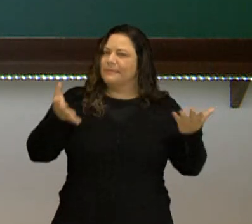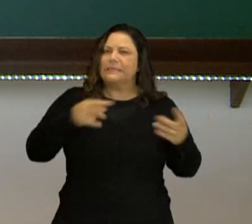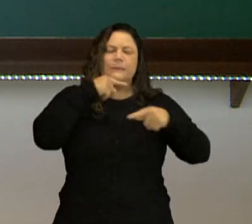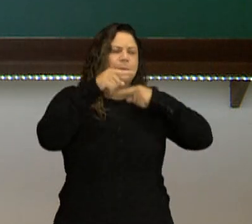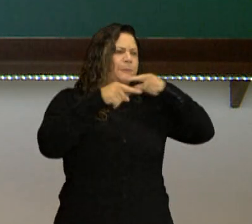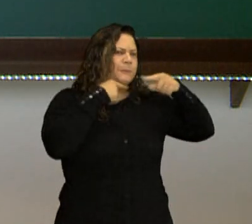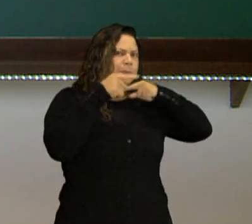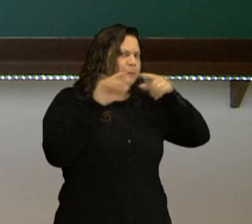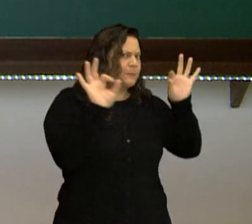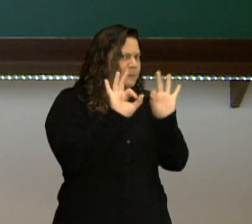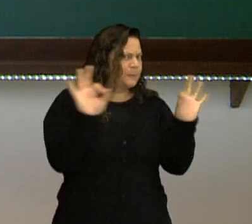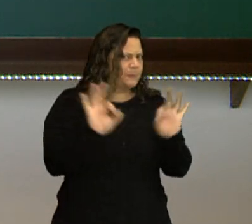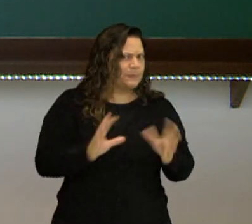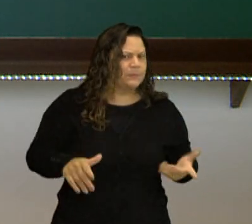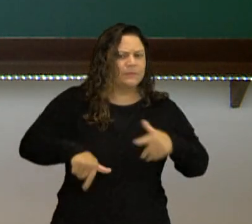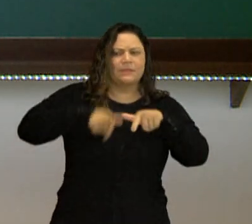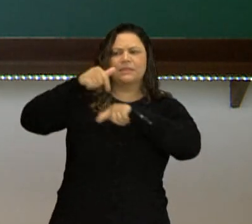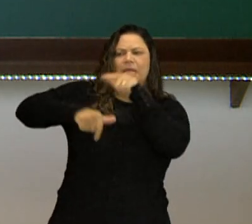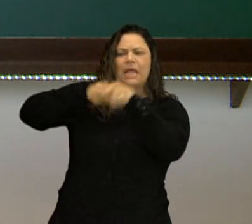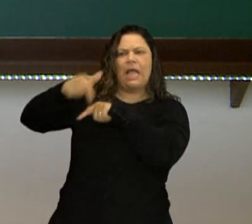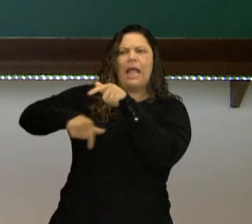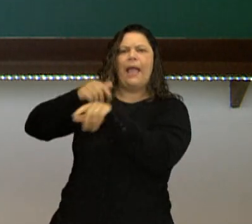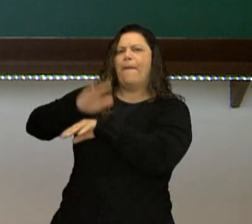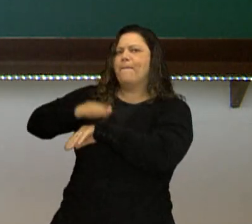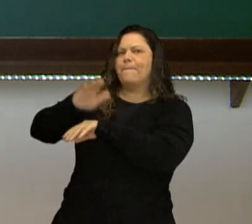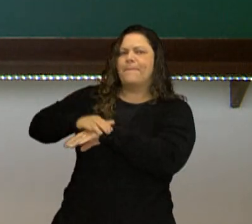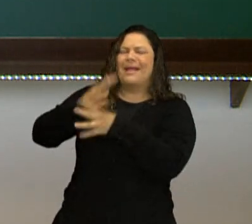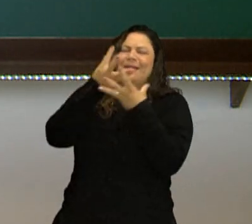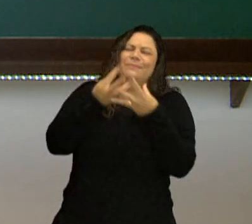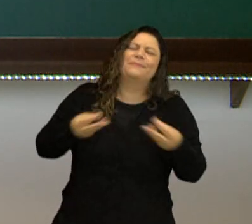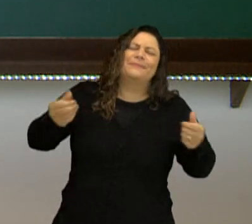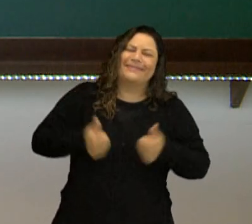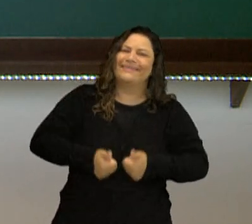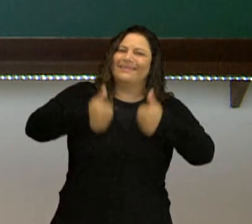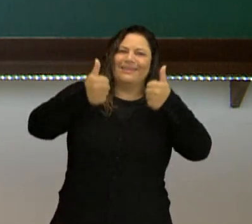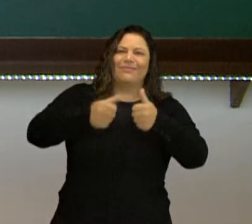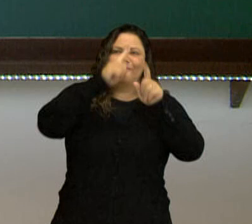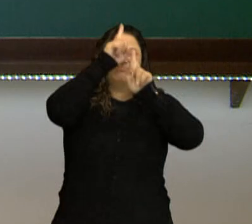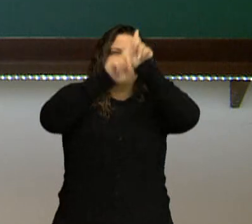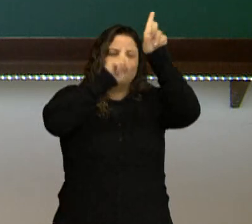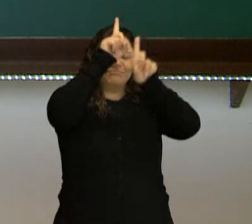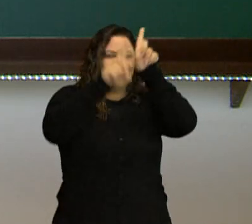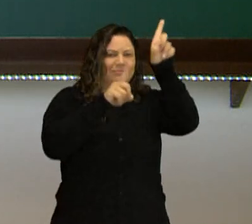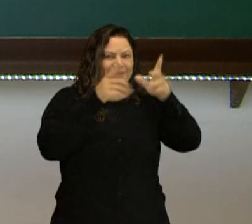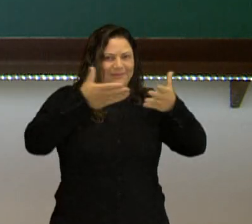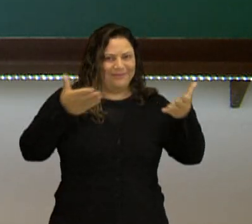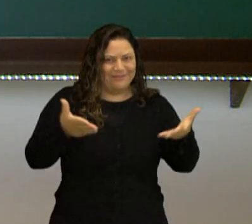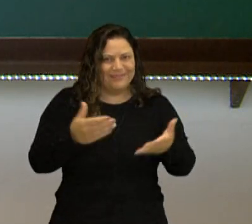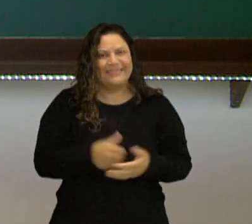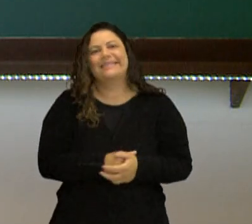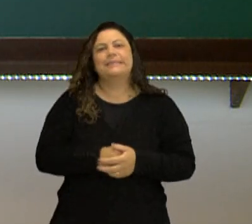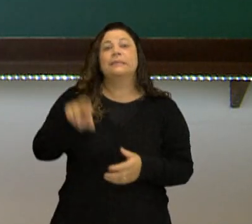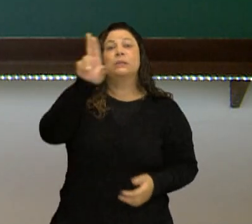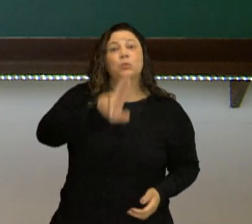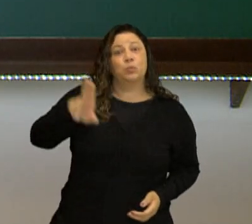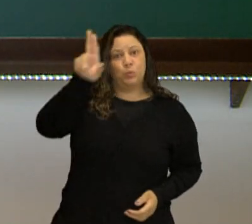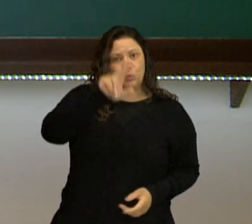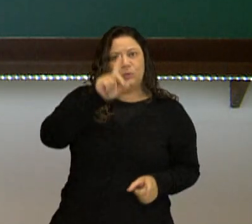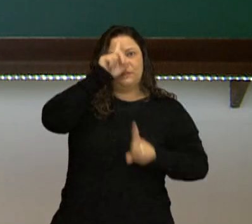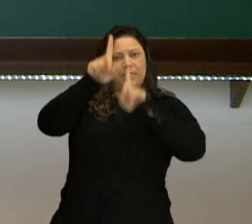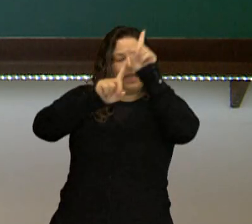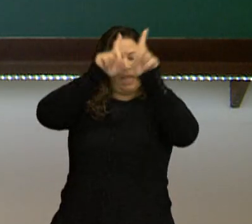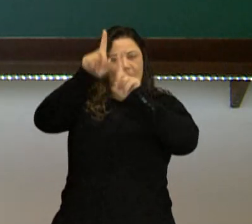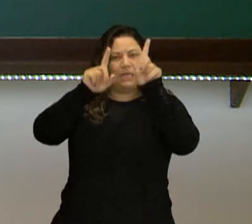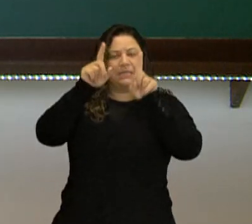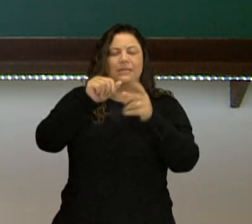que nós vamos ter trabalhos excelentes, trabalhos maravilhosos com a criatividade de vocês. Usem a criatividade nessa